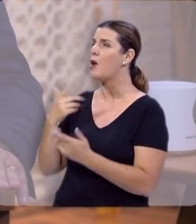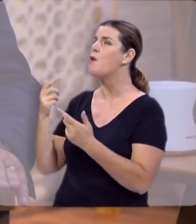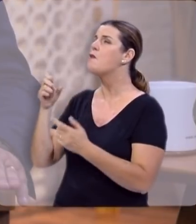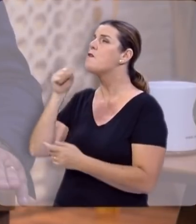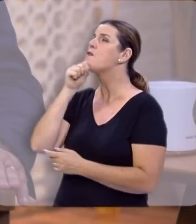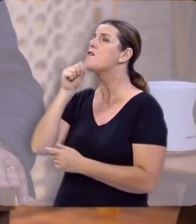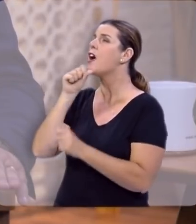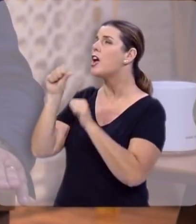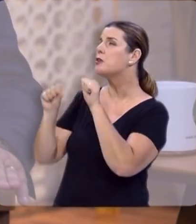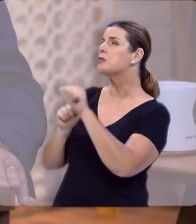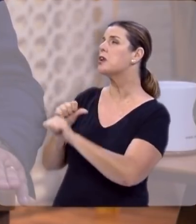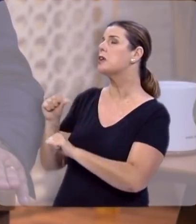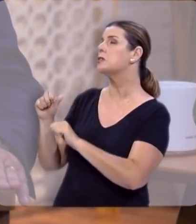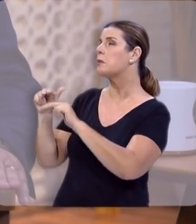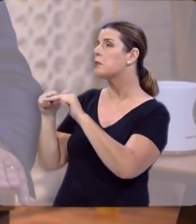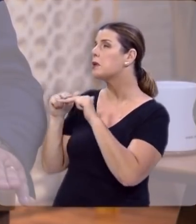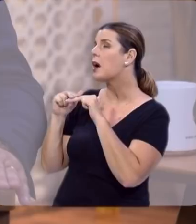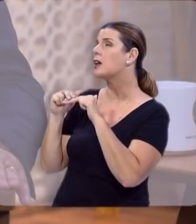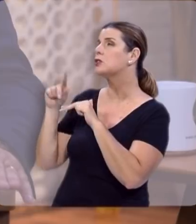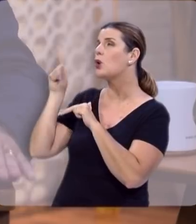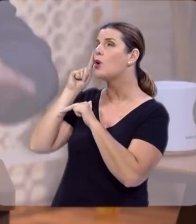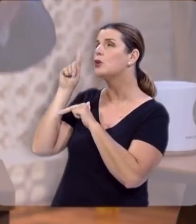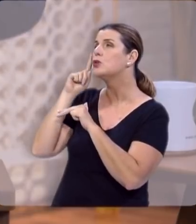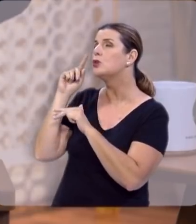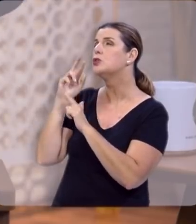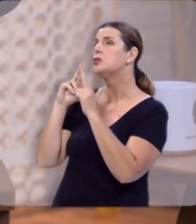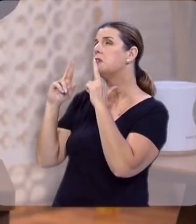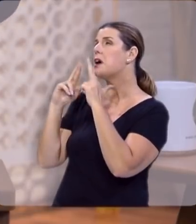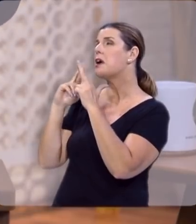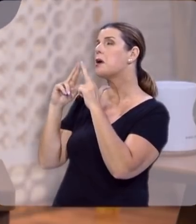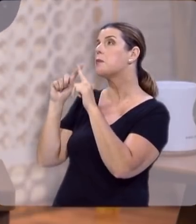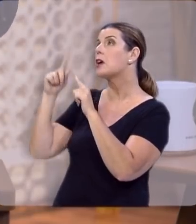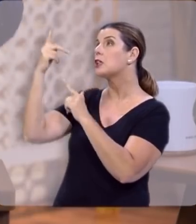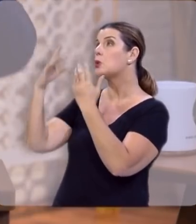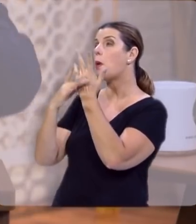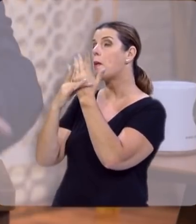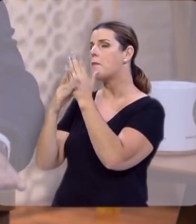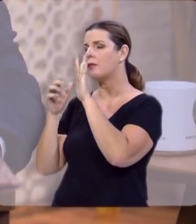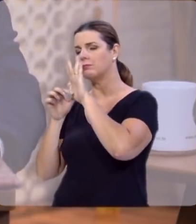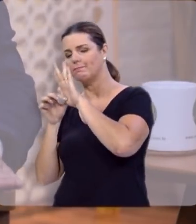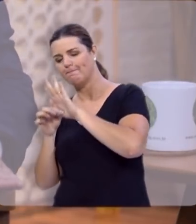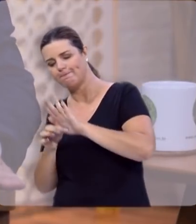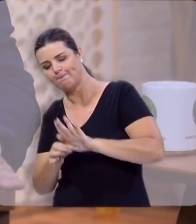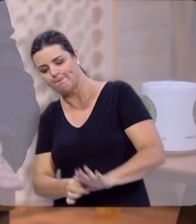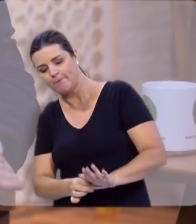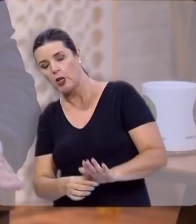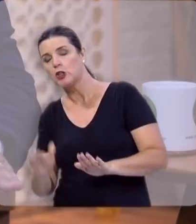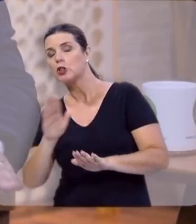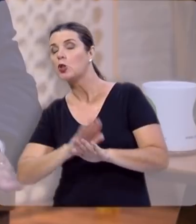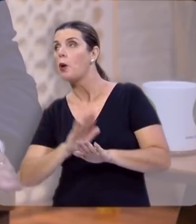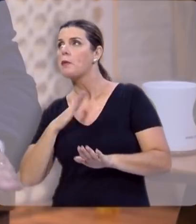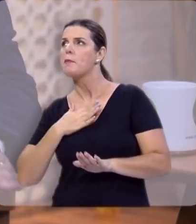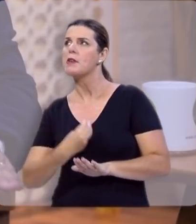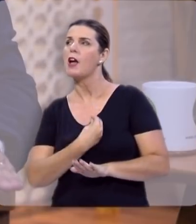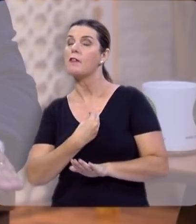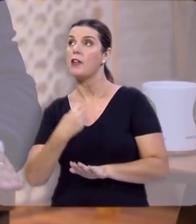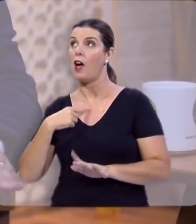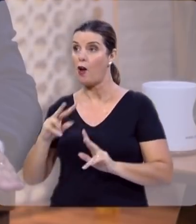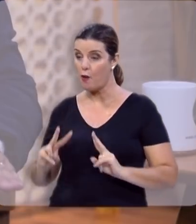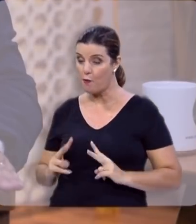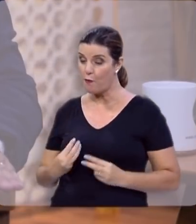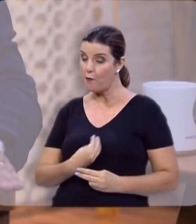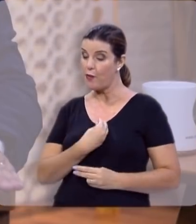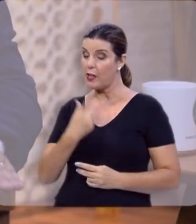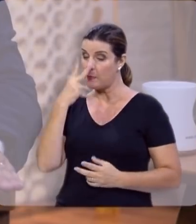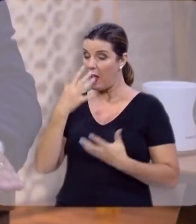meus constantes gemidos todo dia, porque a tua mão pesava dia e noite sobre mim, e o meu vigor se tornou em